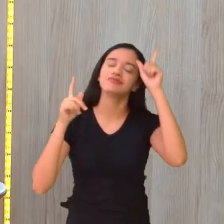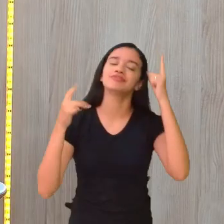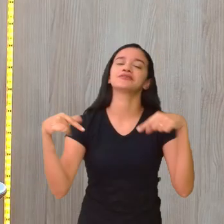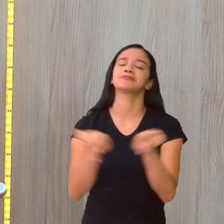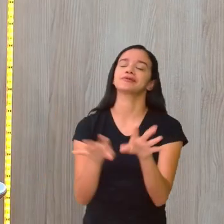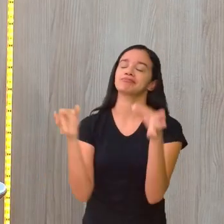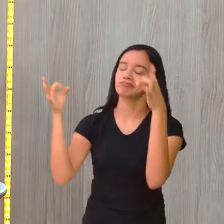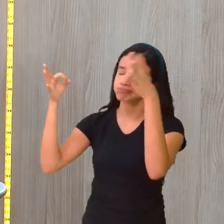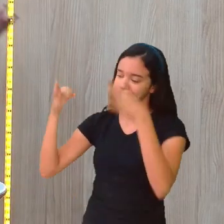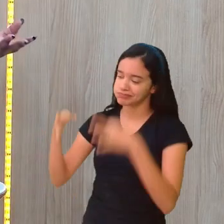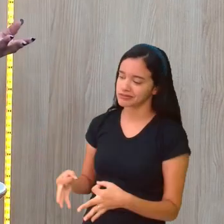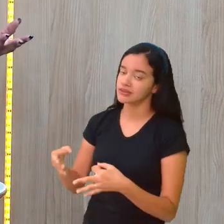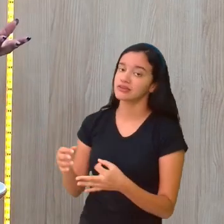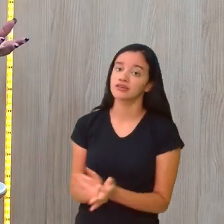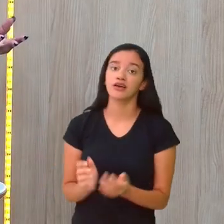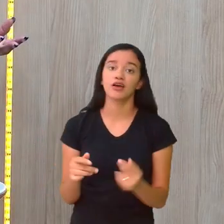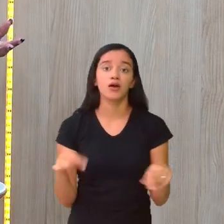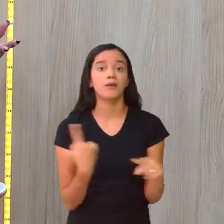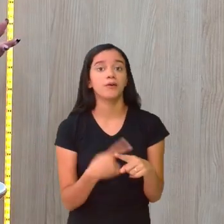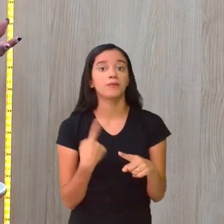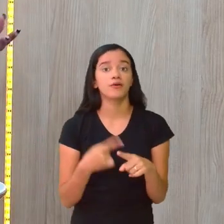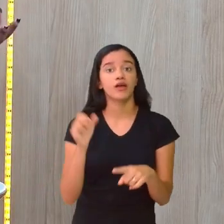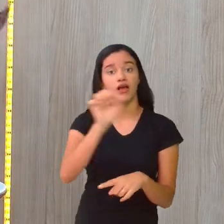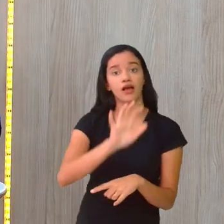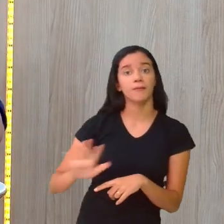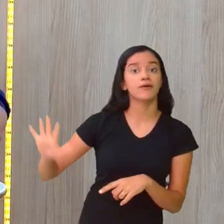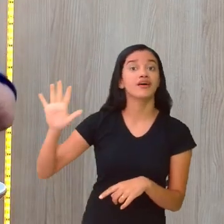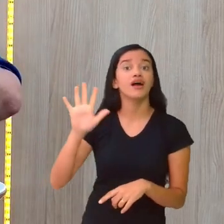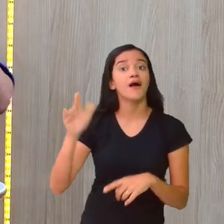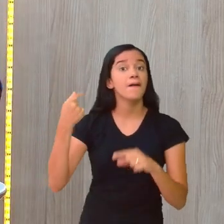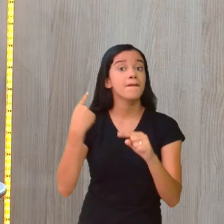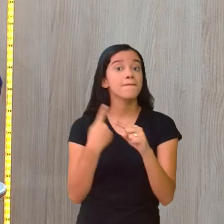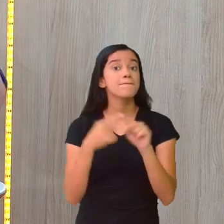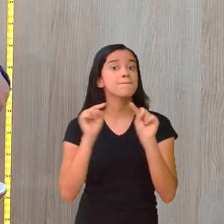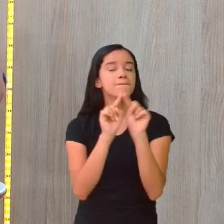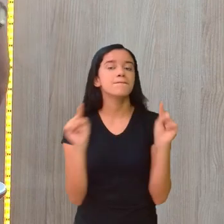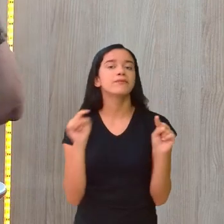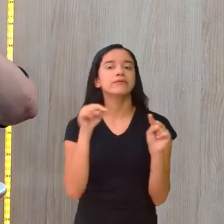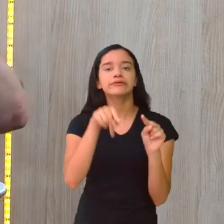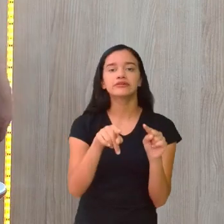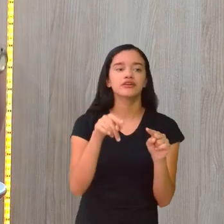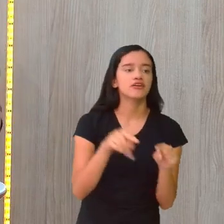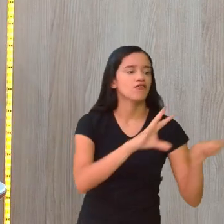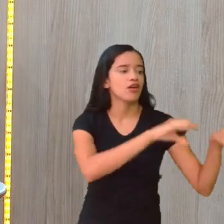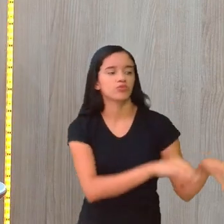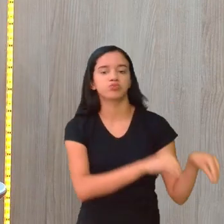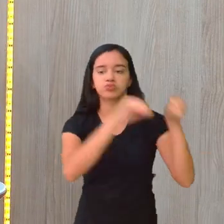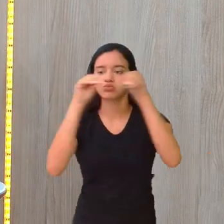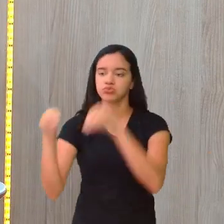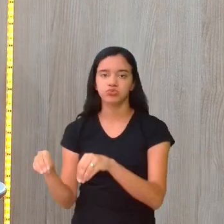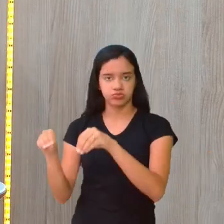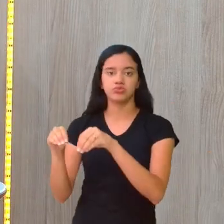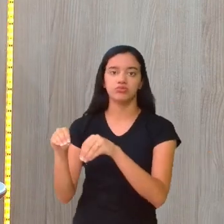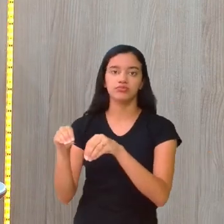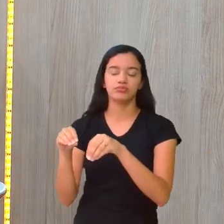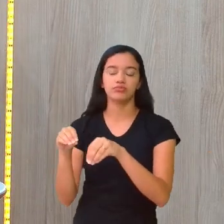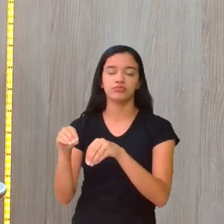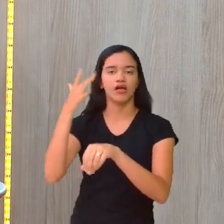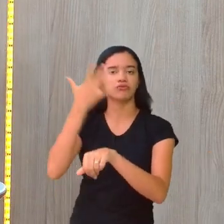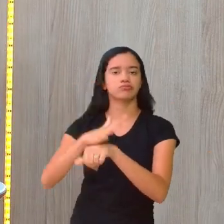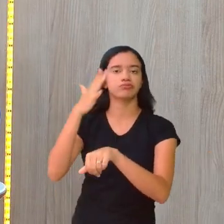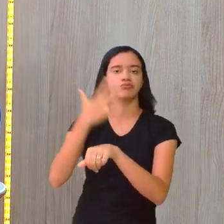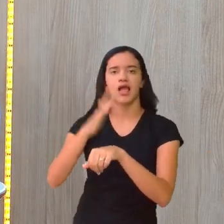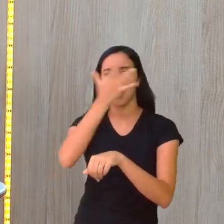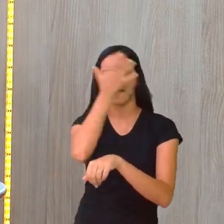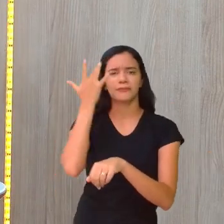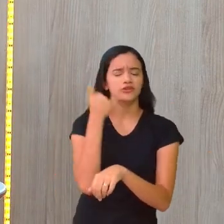Com certeza. A paisagem tá ali já, mas você, à medida que vai se deslocando ali, muitas vezes a